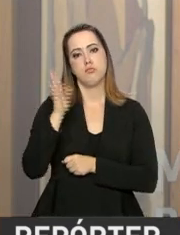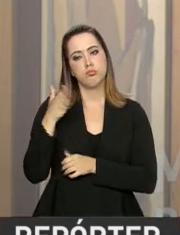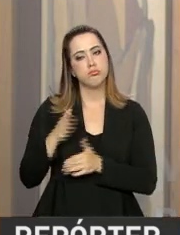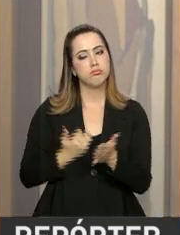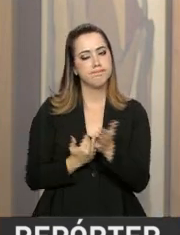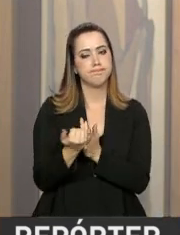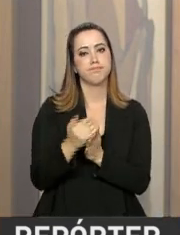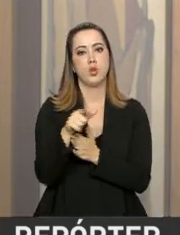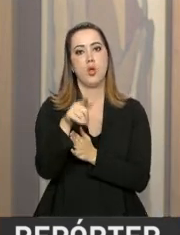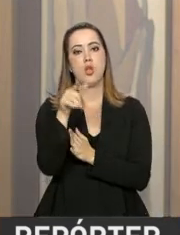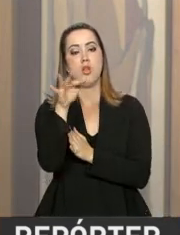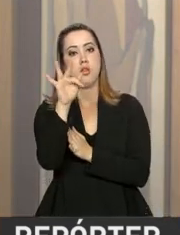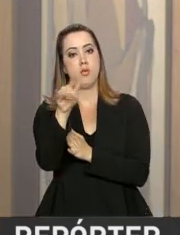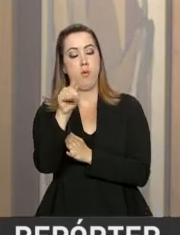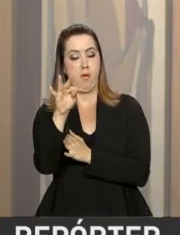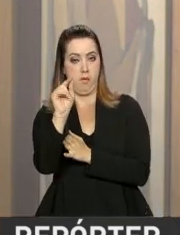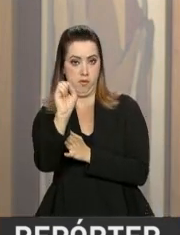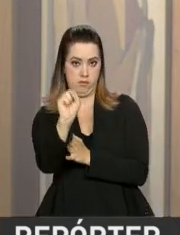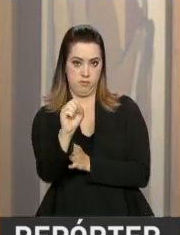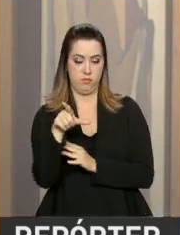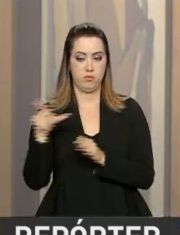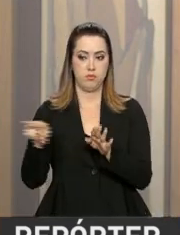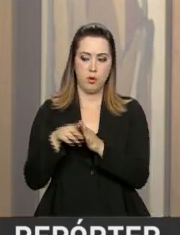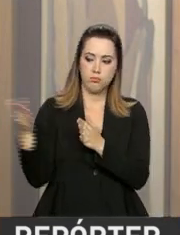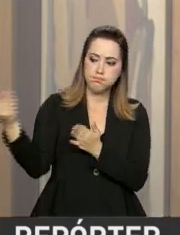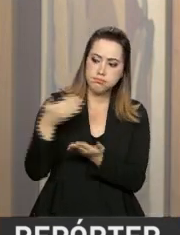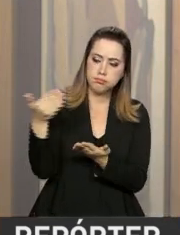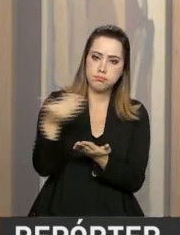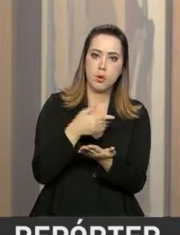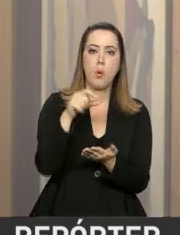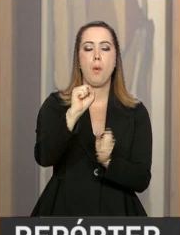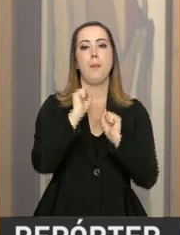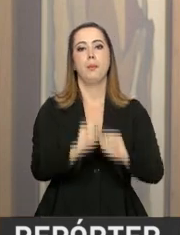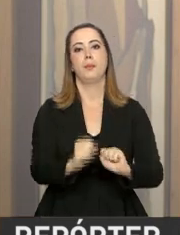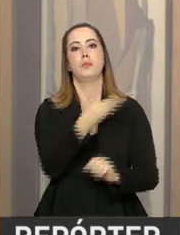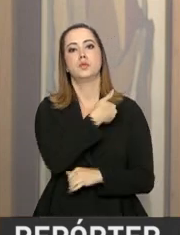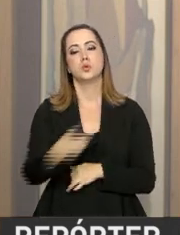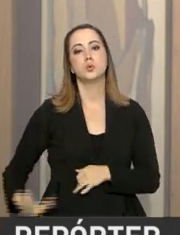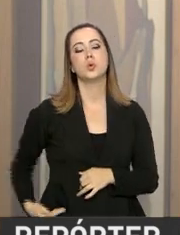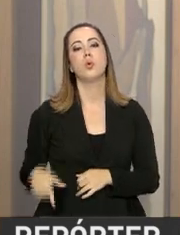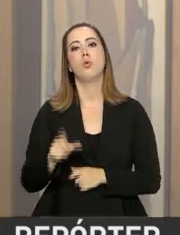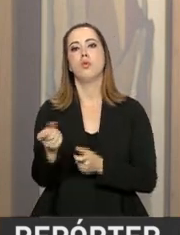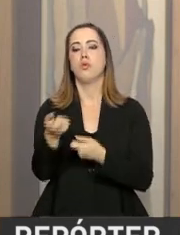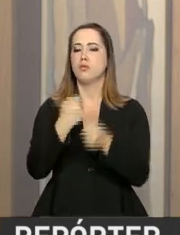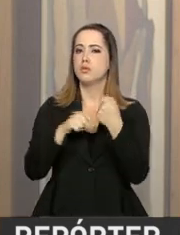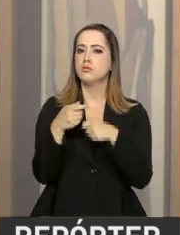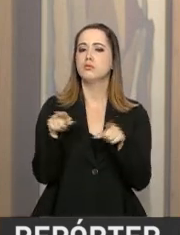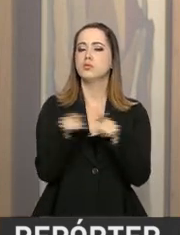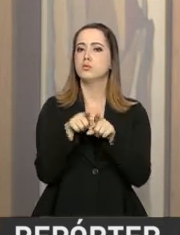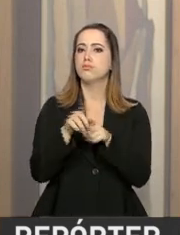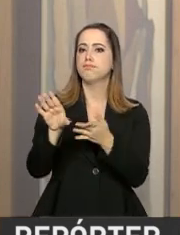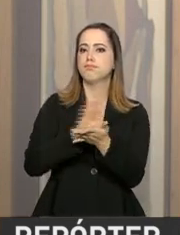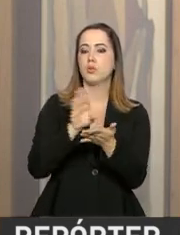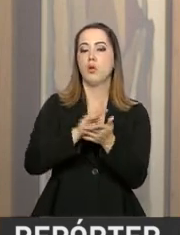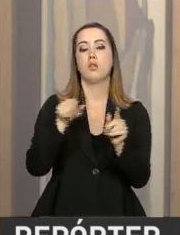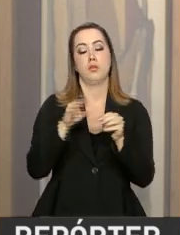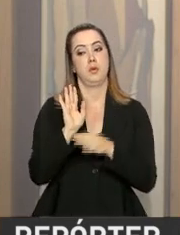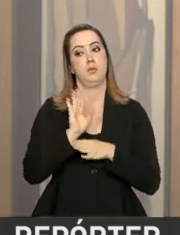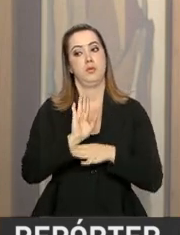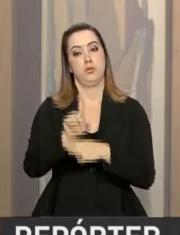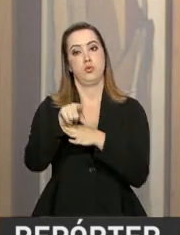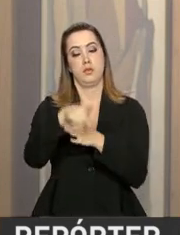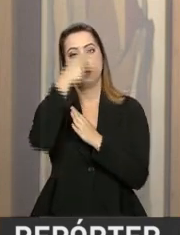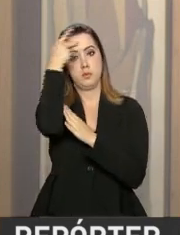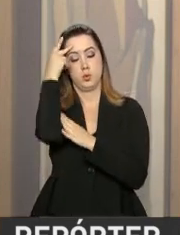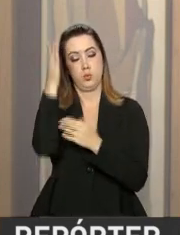o FGTS tem trazido muitos recursos para o poder público e para garantir também aqueles que perdem o emprego. Por